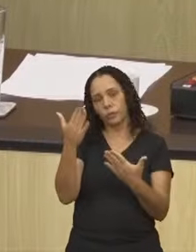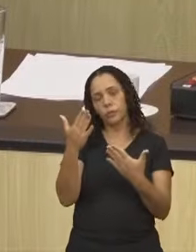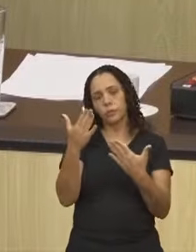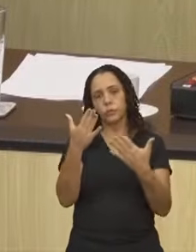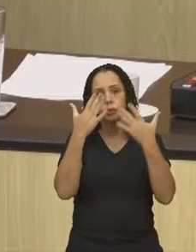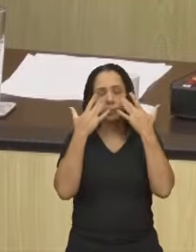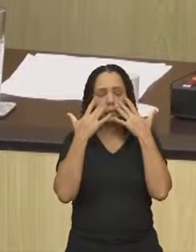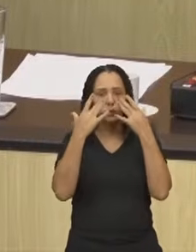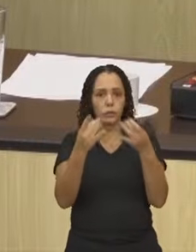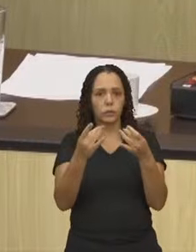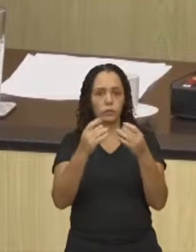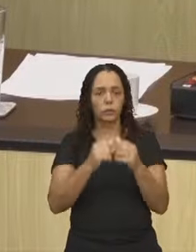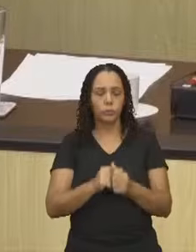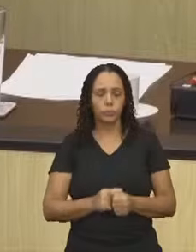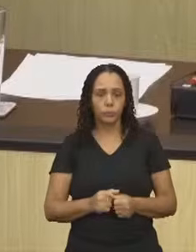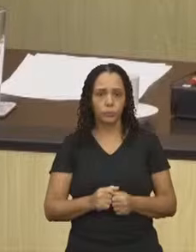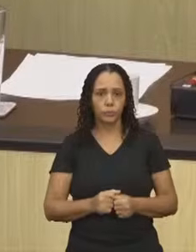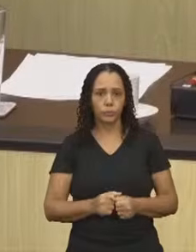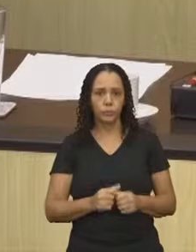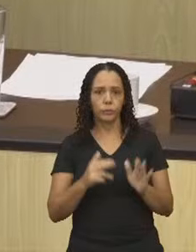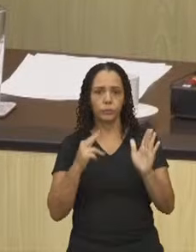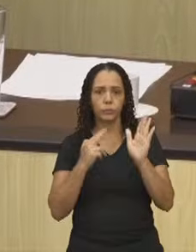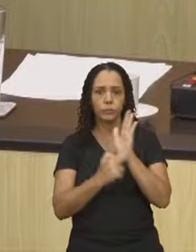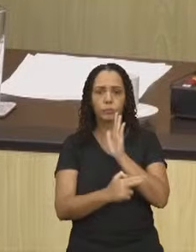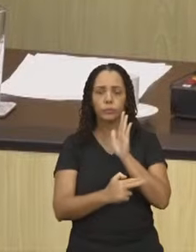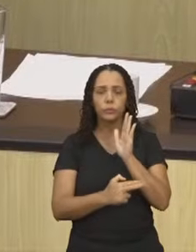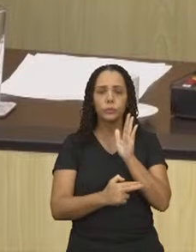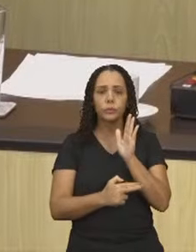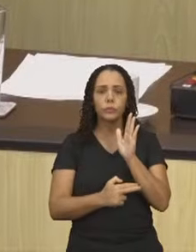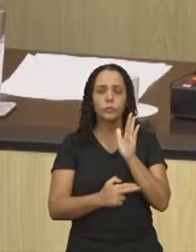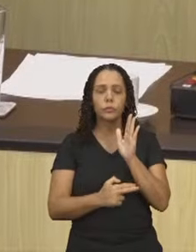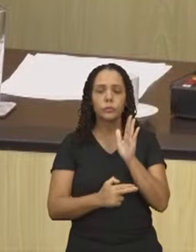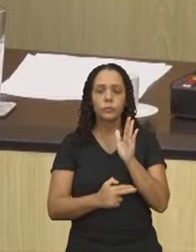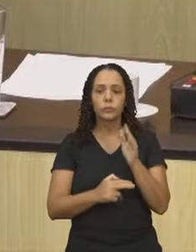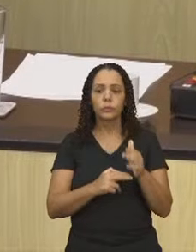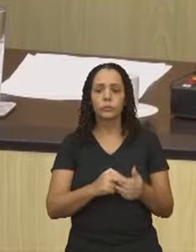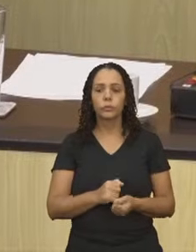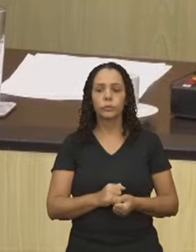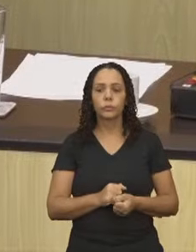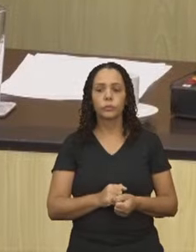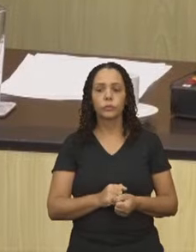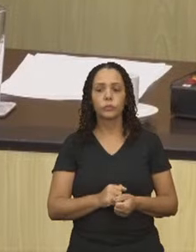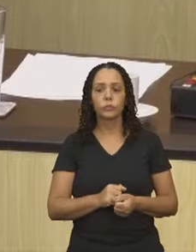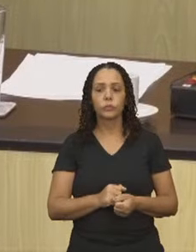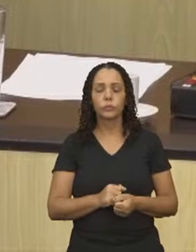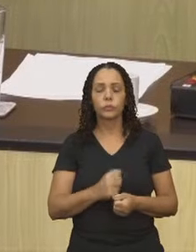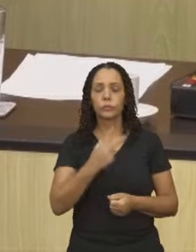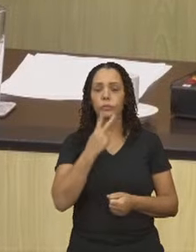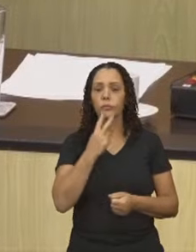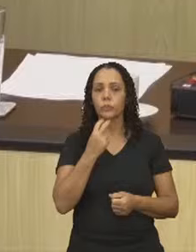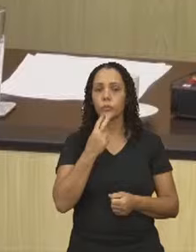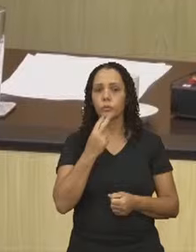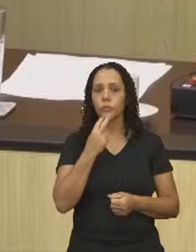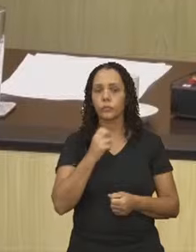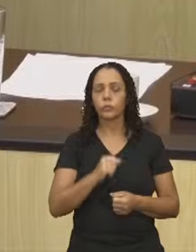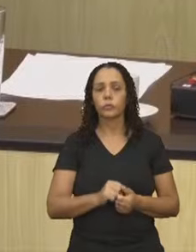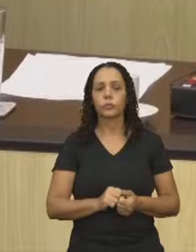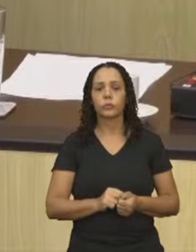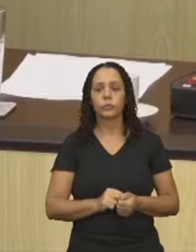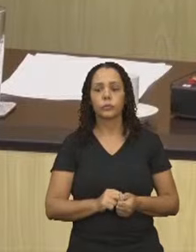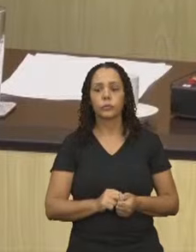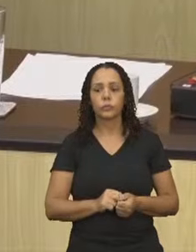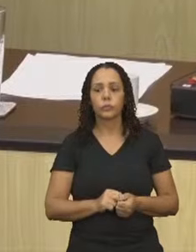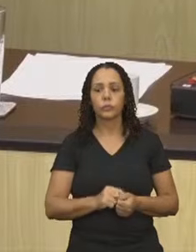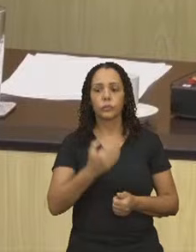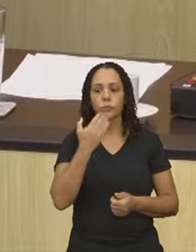agradecimento pela atenção dispensada, subscrevemos. Autoria, vereador Valmir do Parque Meia Lua.